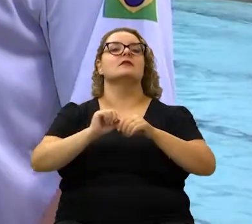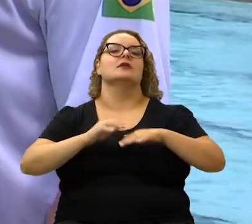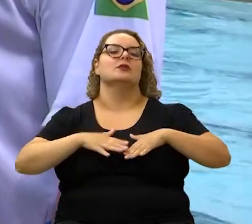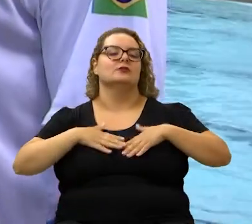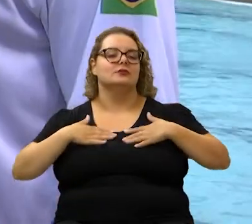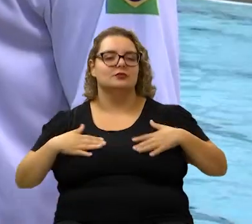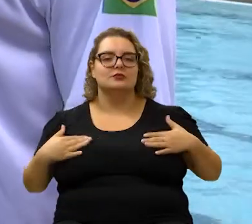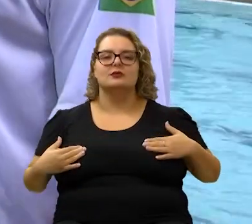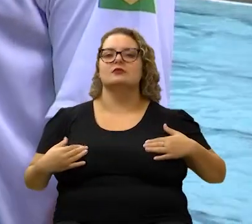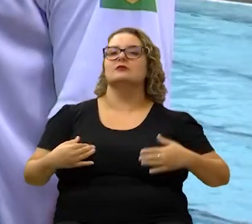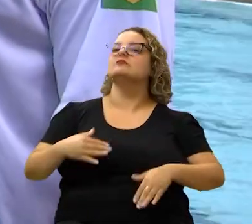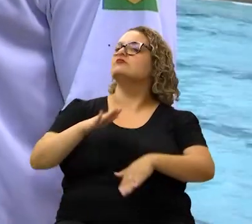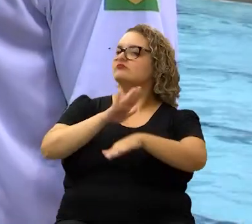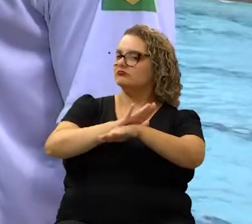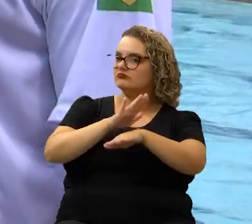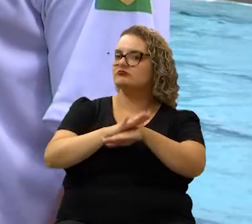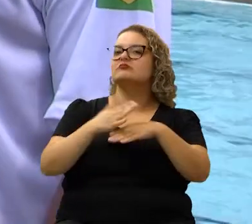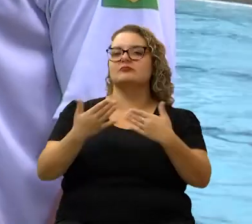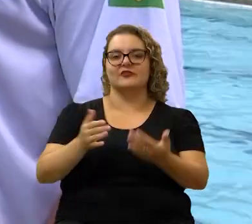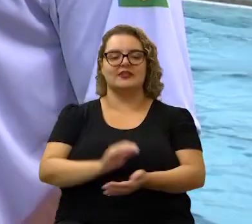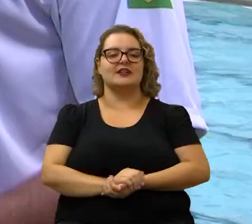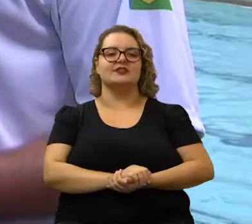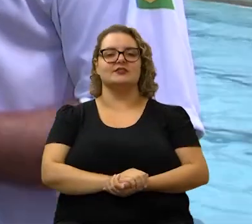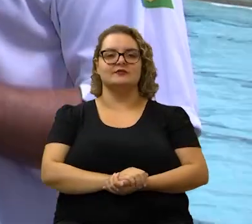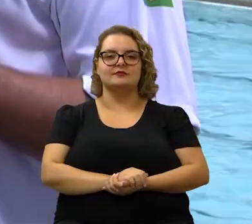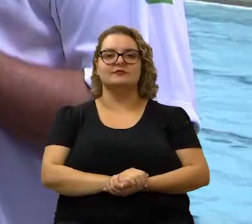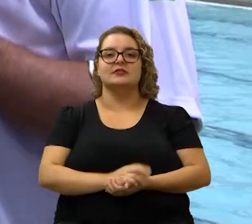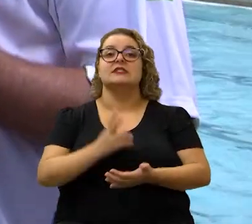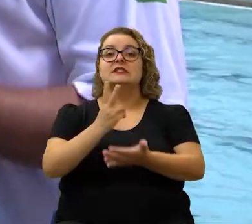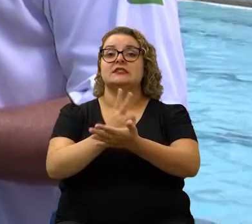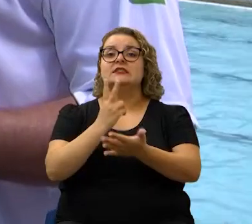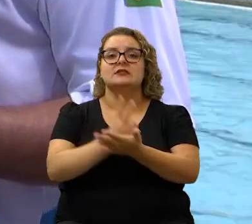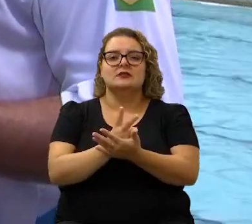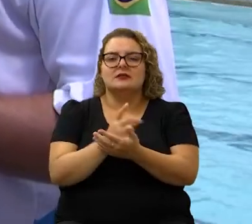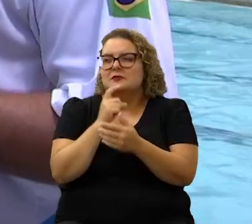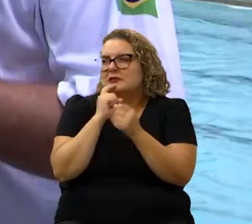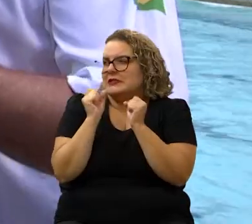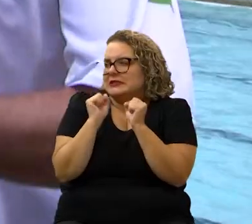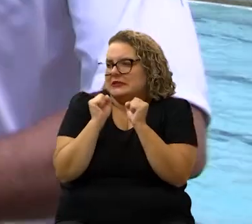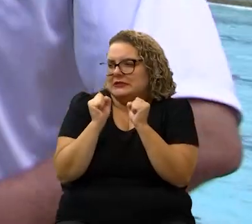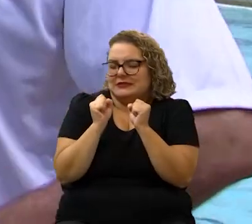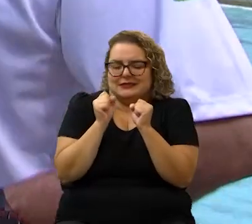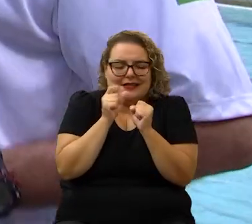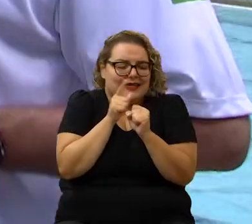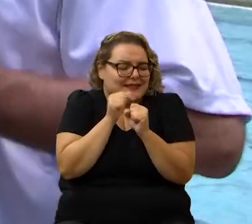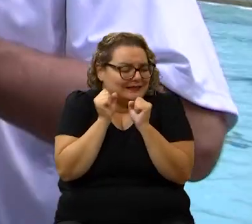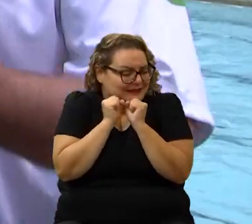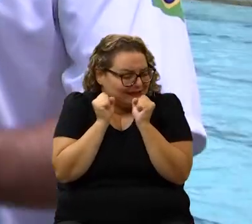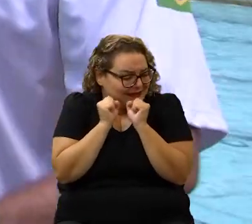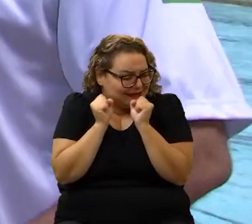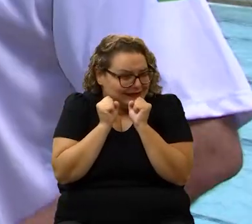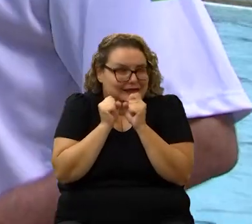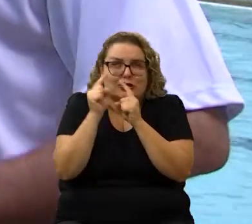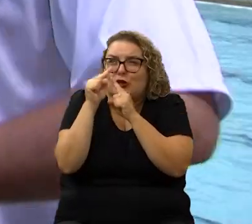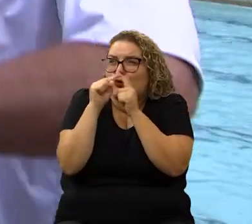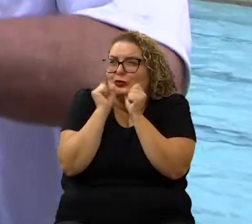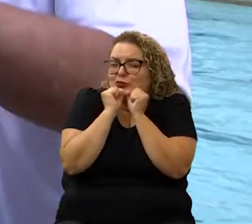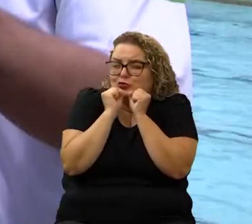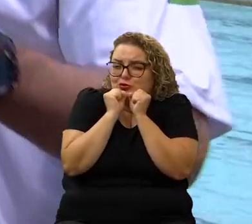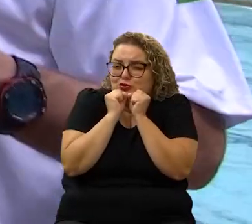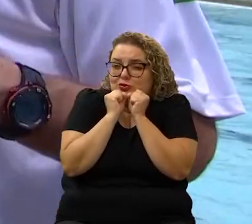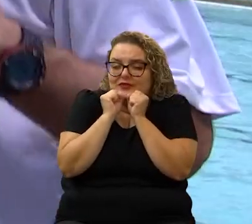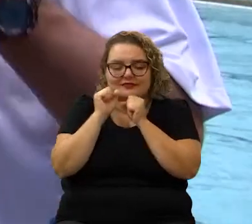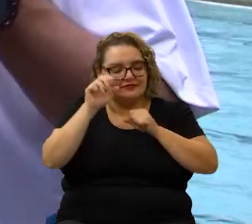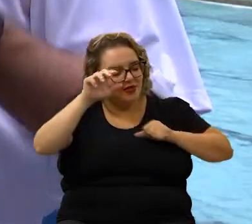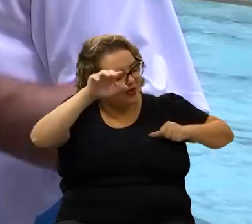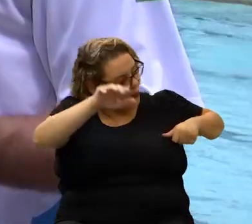te faz relaxar. Isso te ajuda bastante. Então sempre quando você sai, por mais que esteja frio, por mais que a água esteja fria, por mais que o tempo esteja